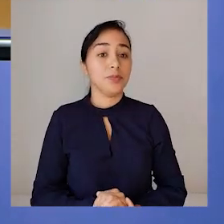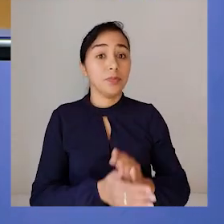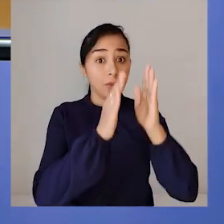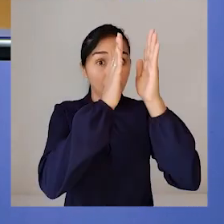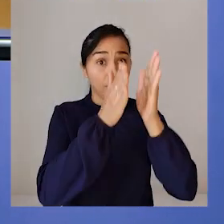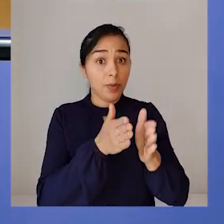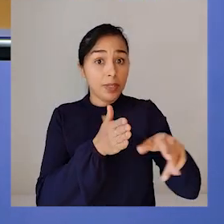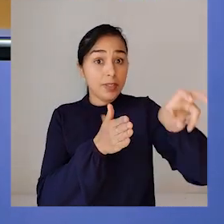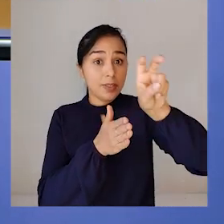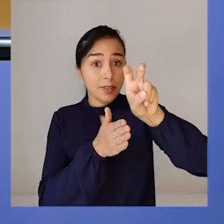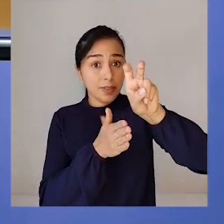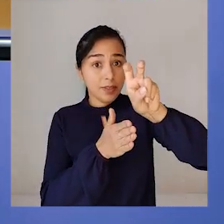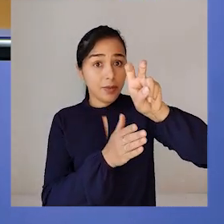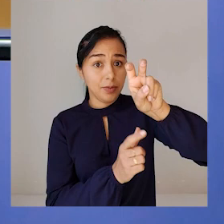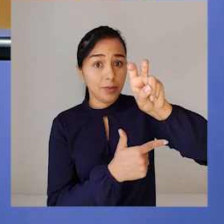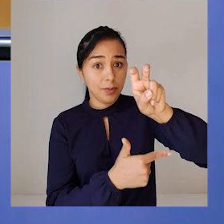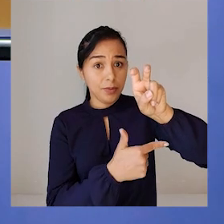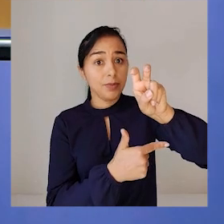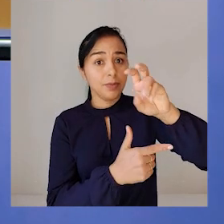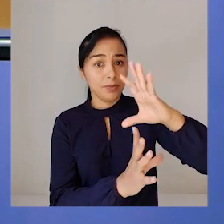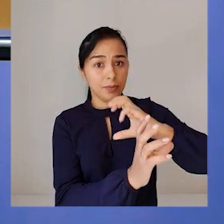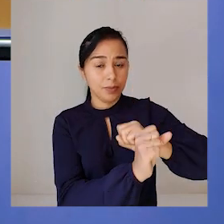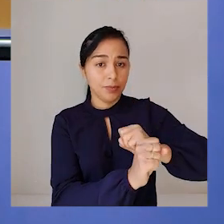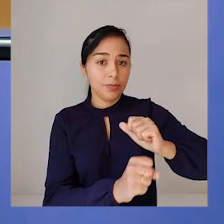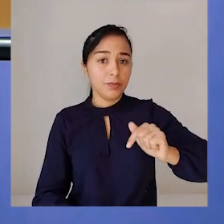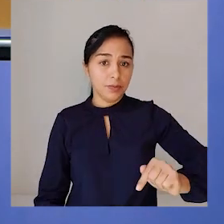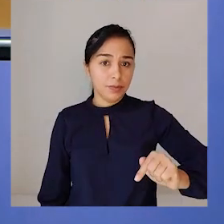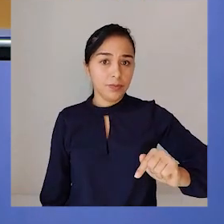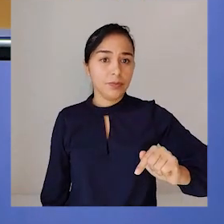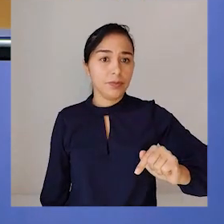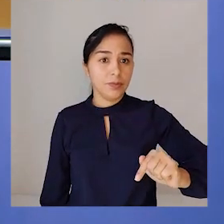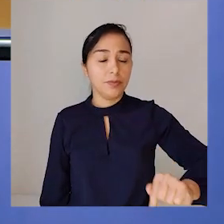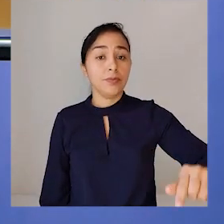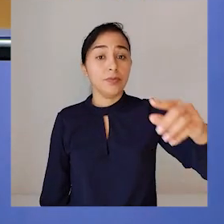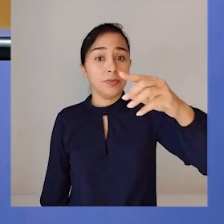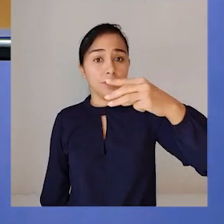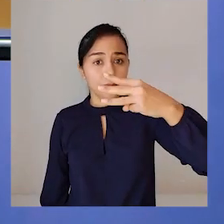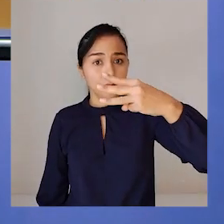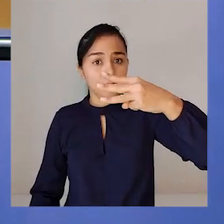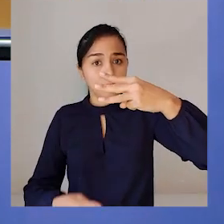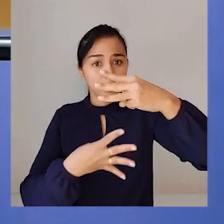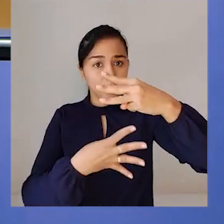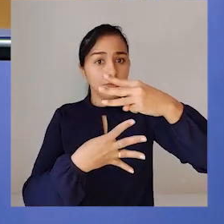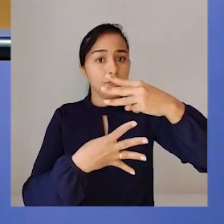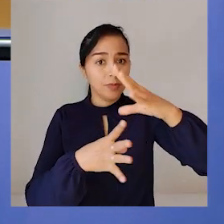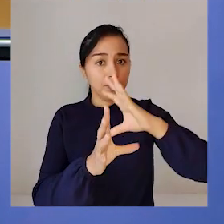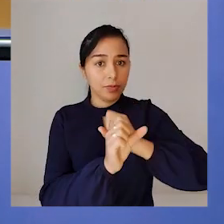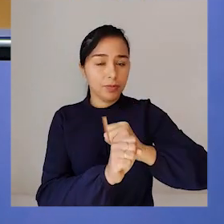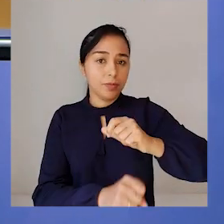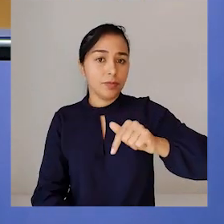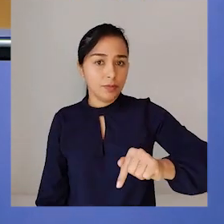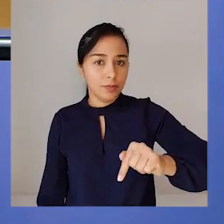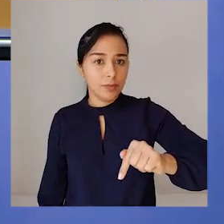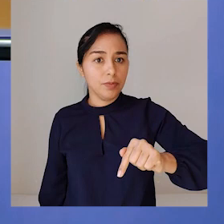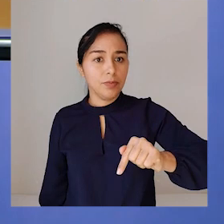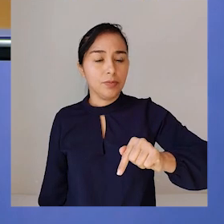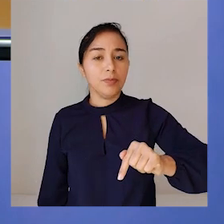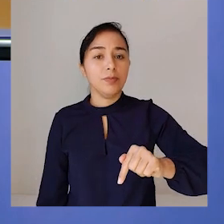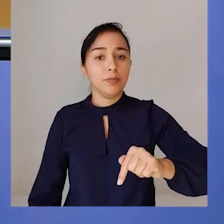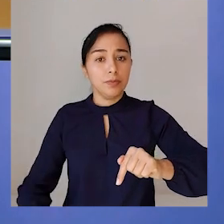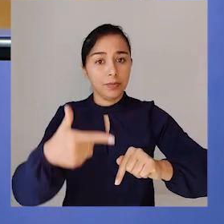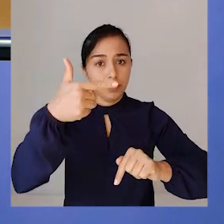mais 2, 7. 4 mais 3 também é 7. E 3 mais 2,